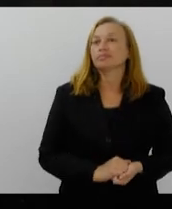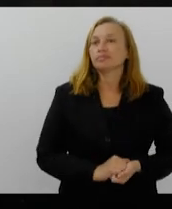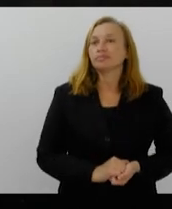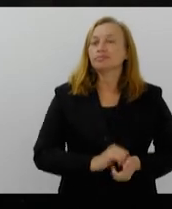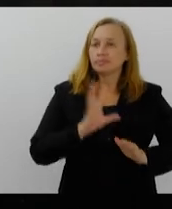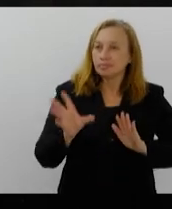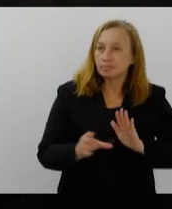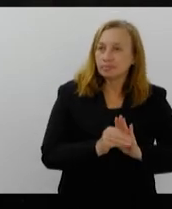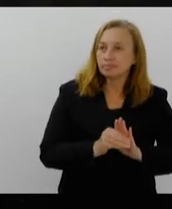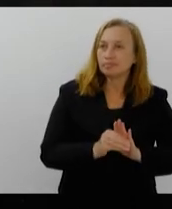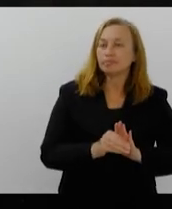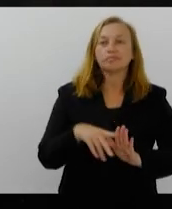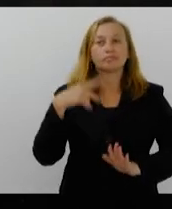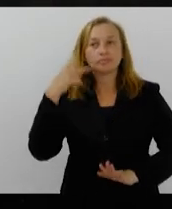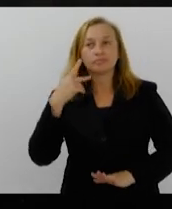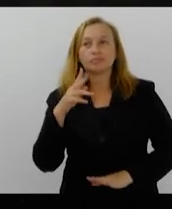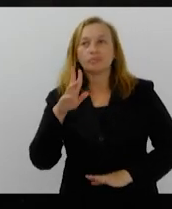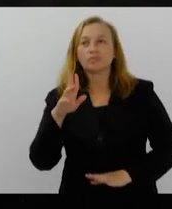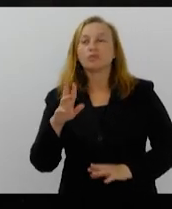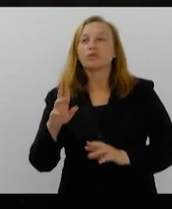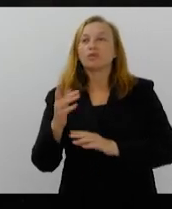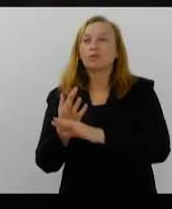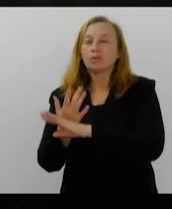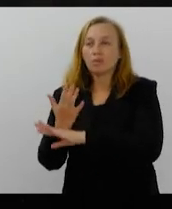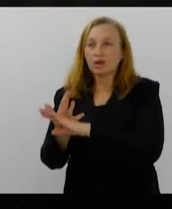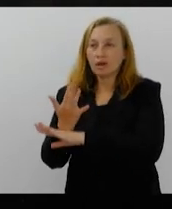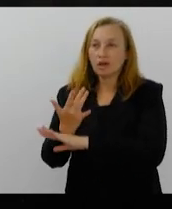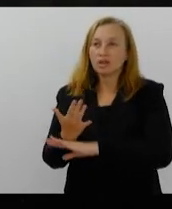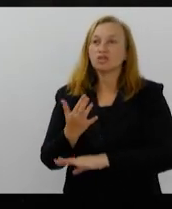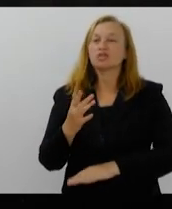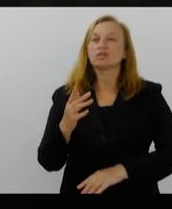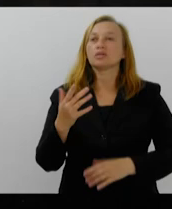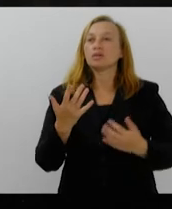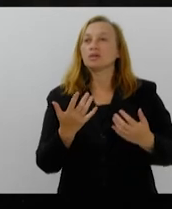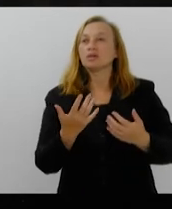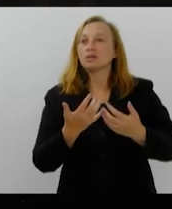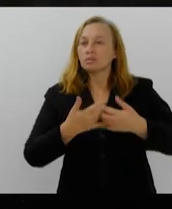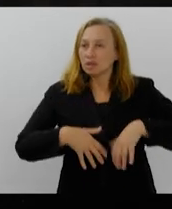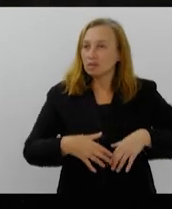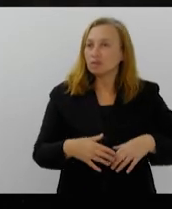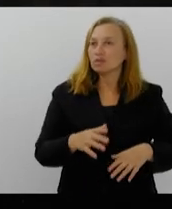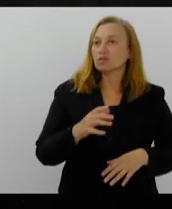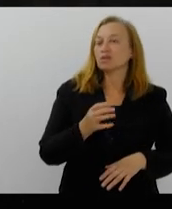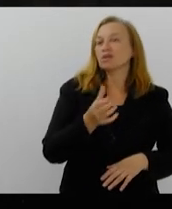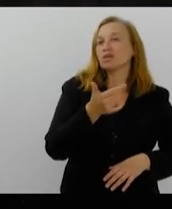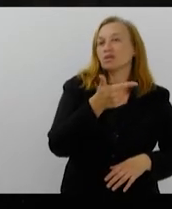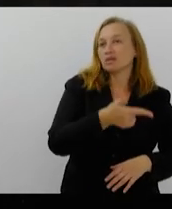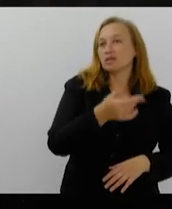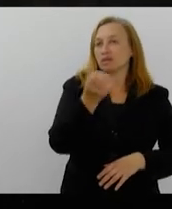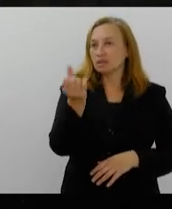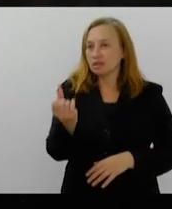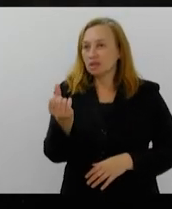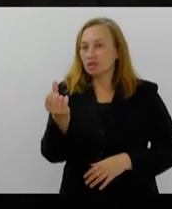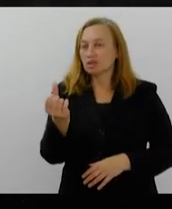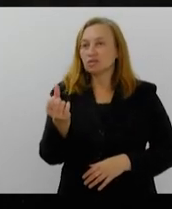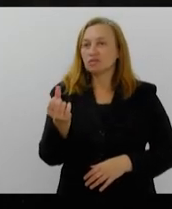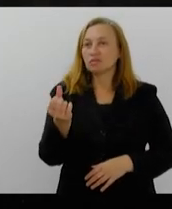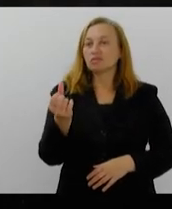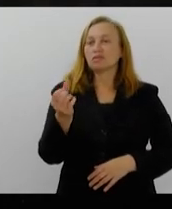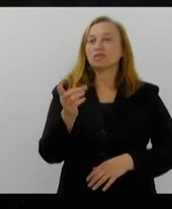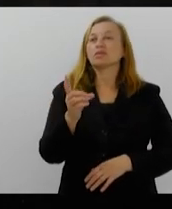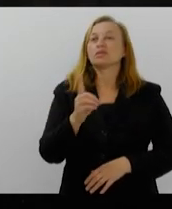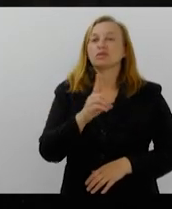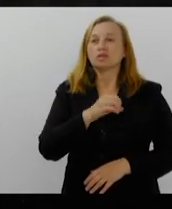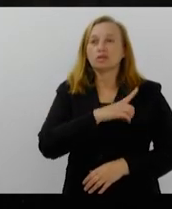emenda parlamentar para a UERJ em Petrópolis, já chegou emenda parlamentar para o 26º Batalhão de Polícia Militar em Petrópolis, já